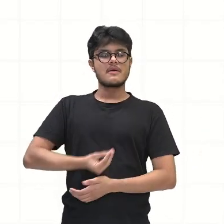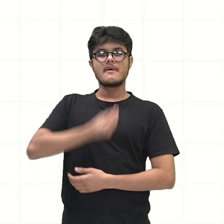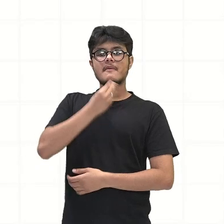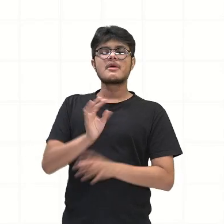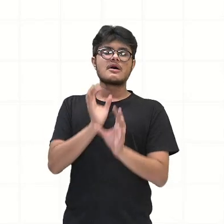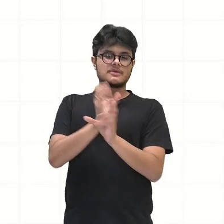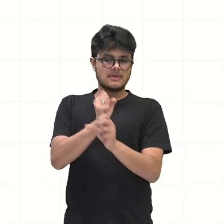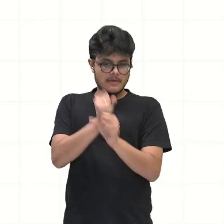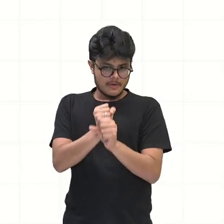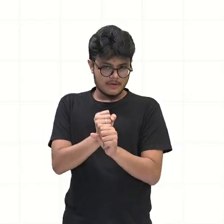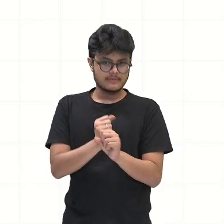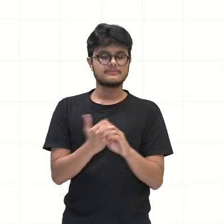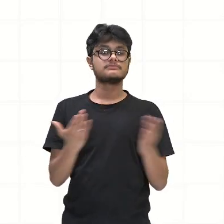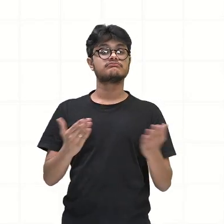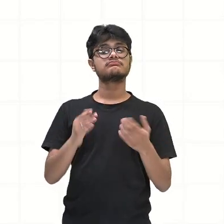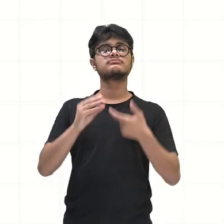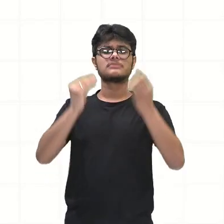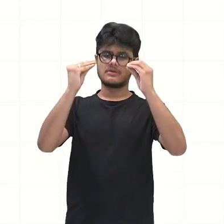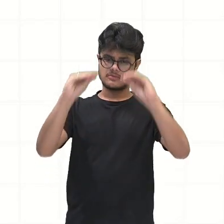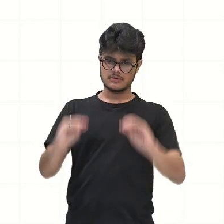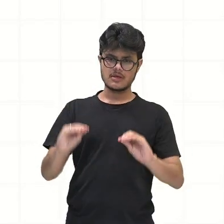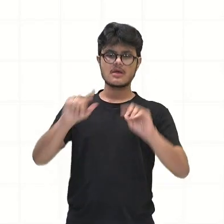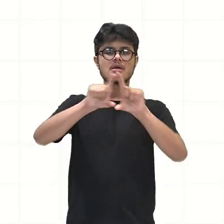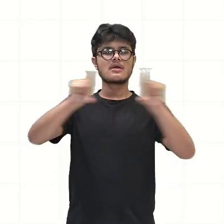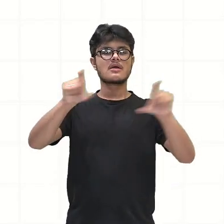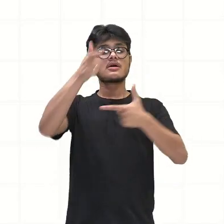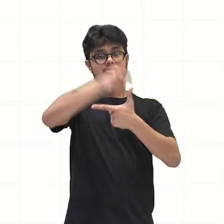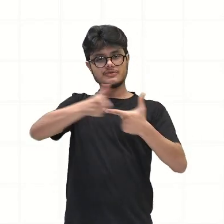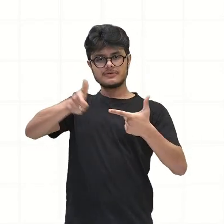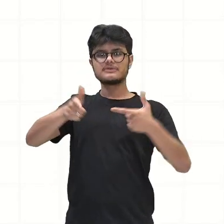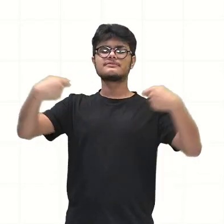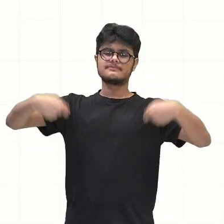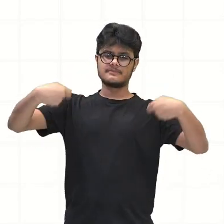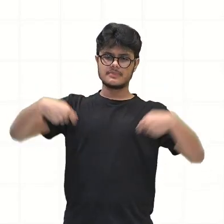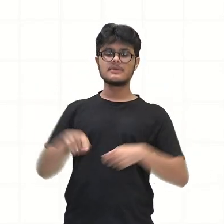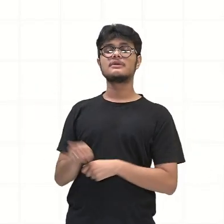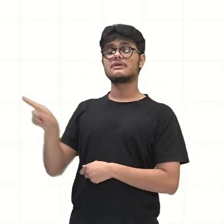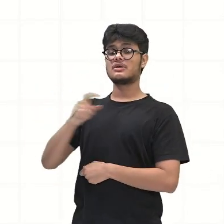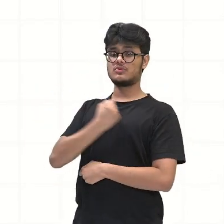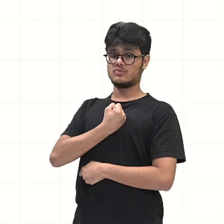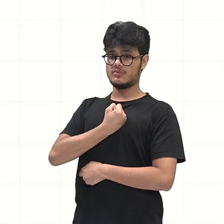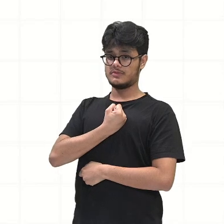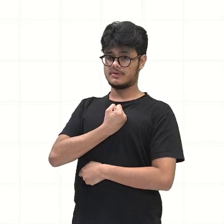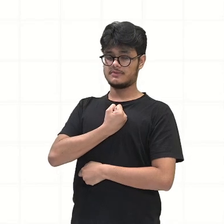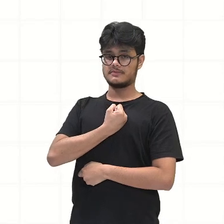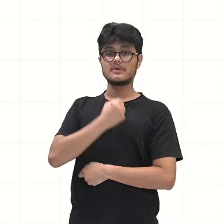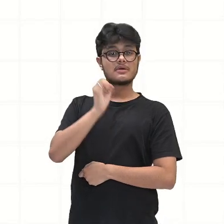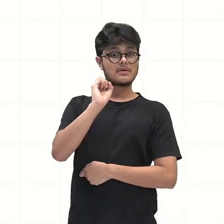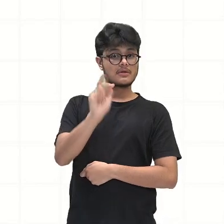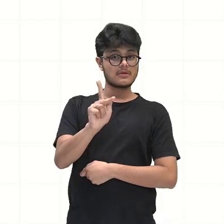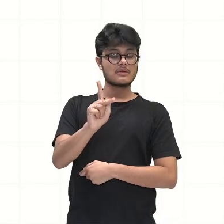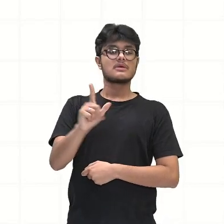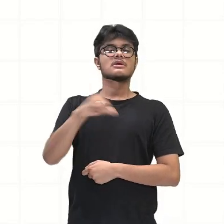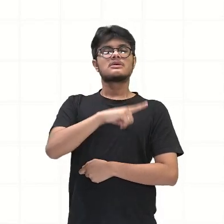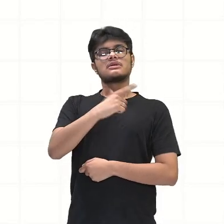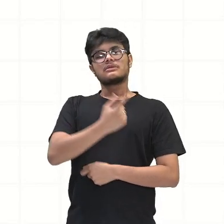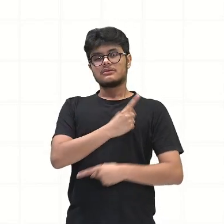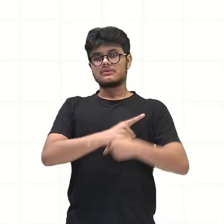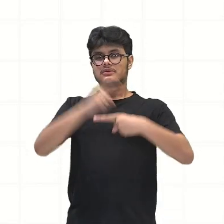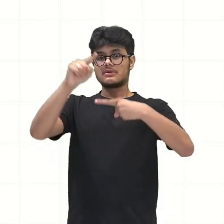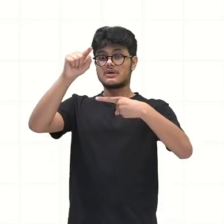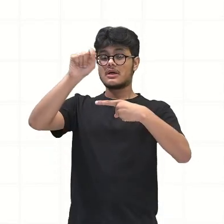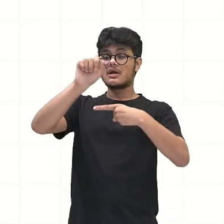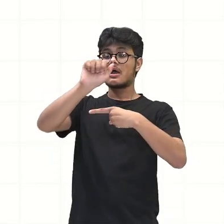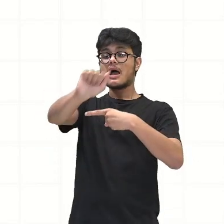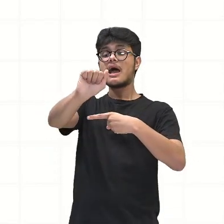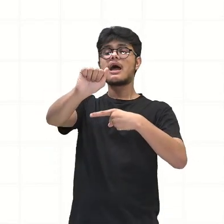forma. E você vai colocar aí uma divisão, né, entre esses números. Então, sempre na parte de cima, a probabilidade de